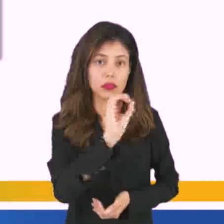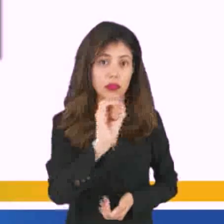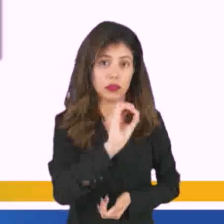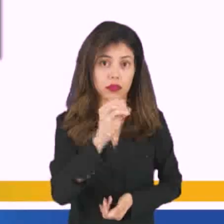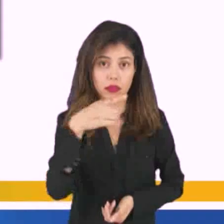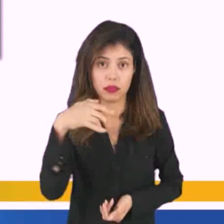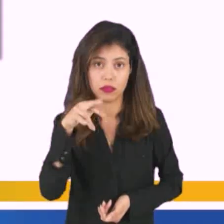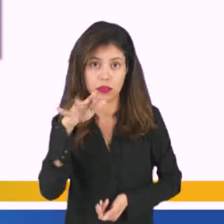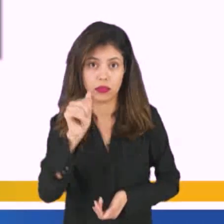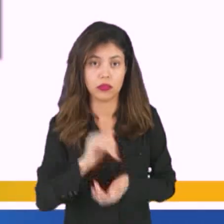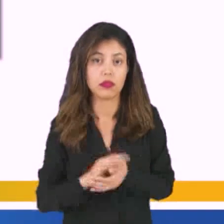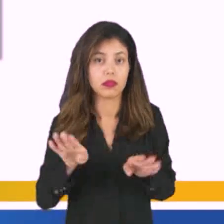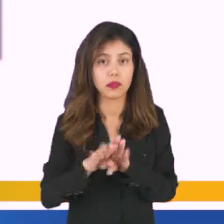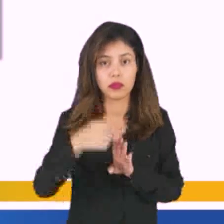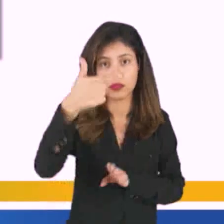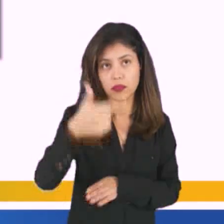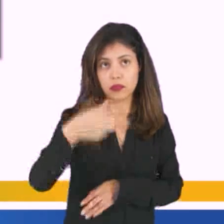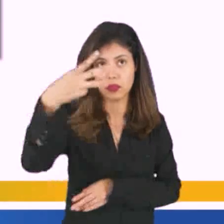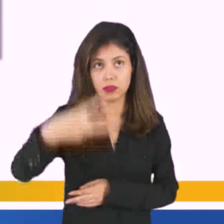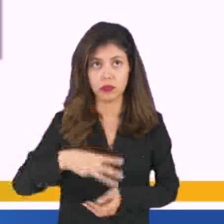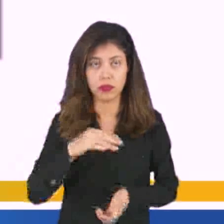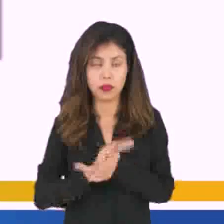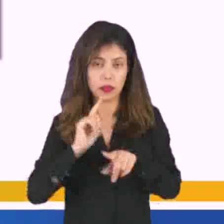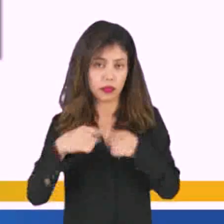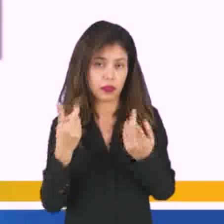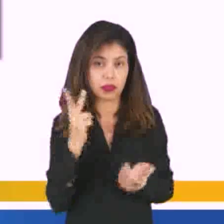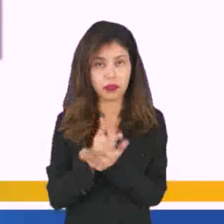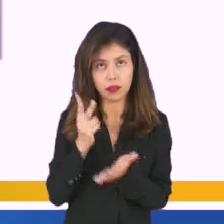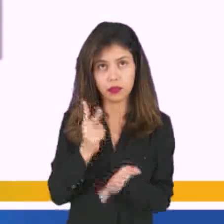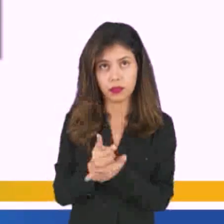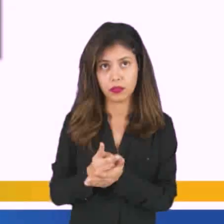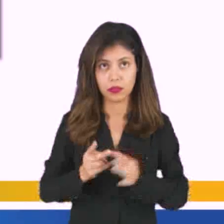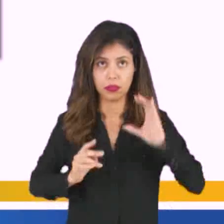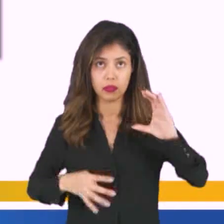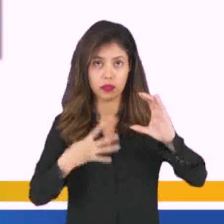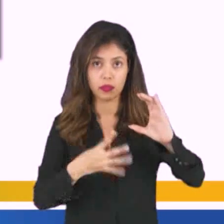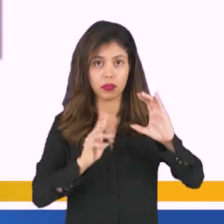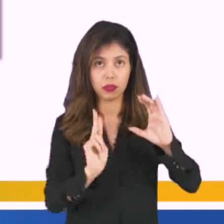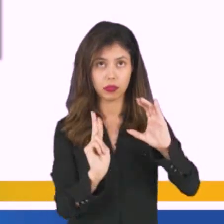terceiro. Porém, eles têm a mesma fórmula molecular, que é o